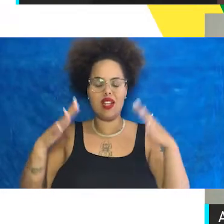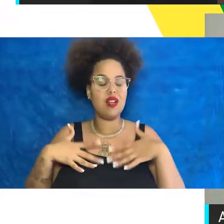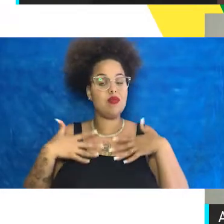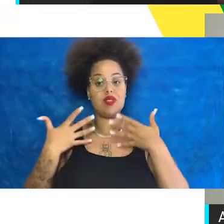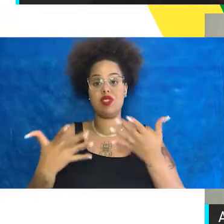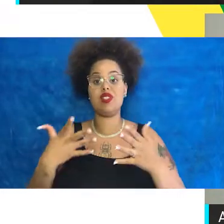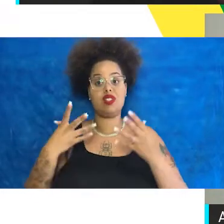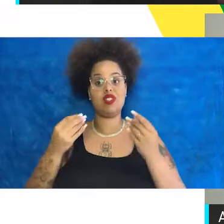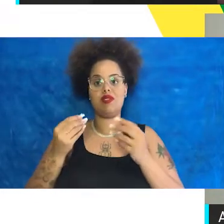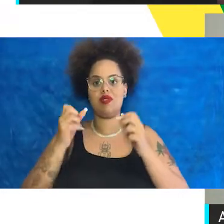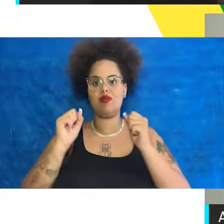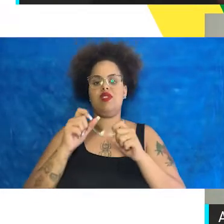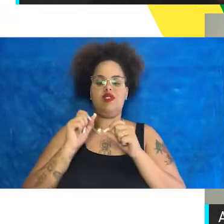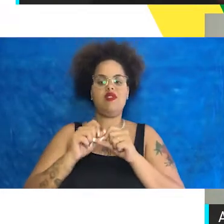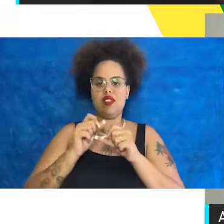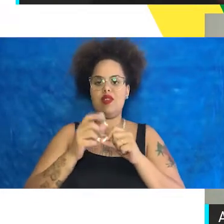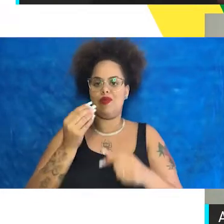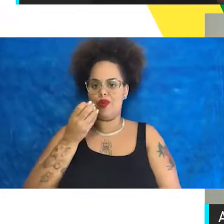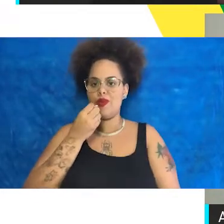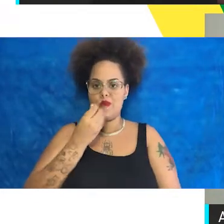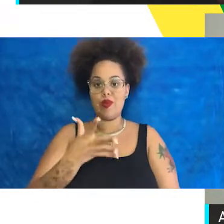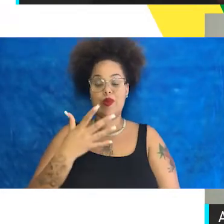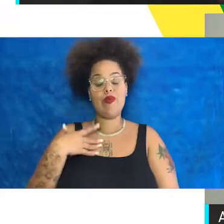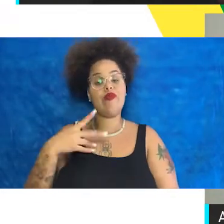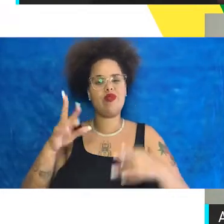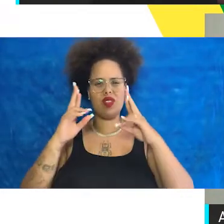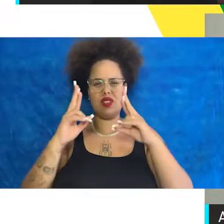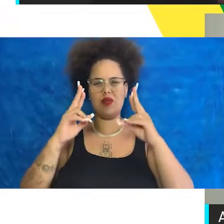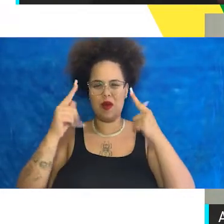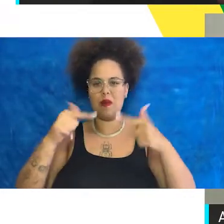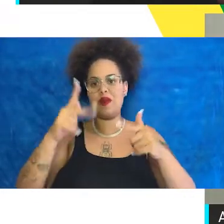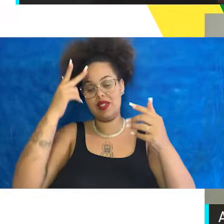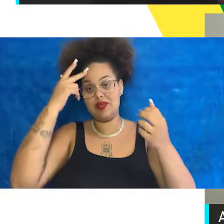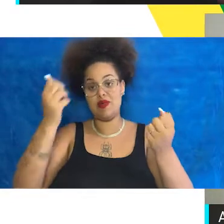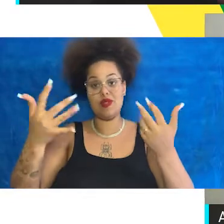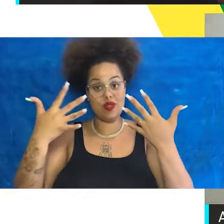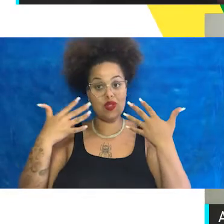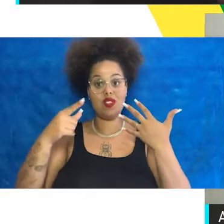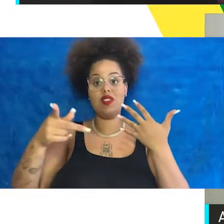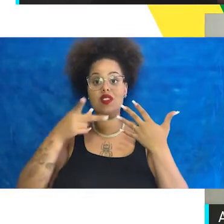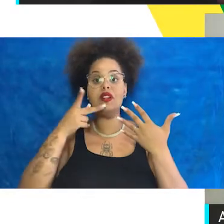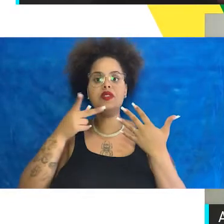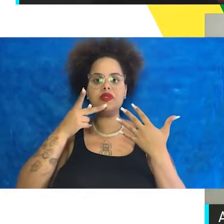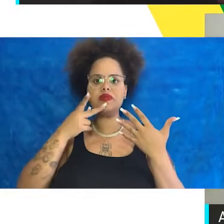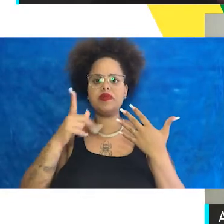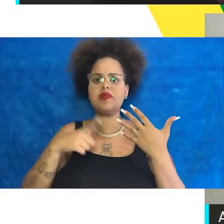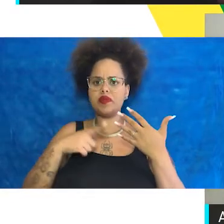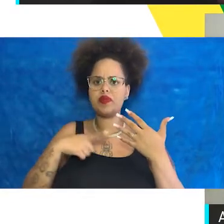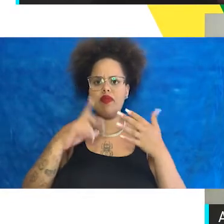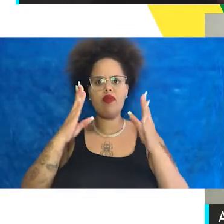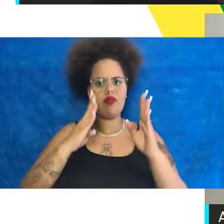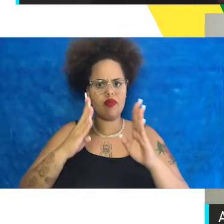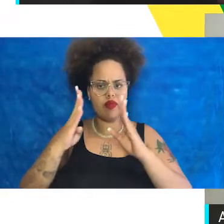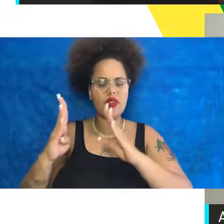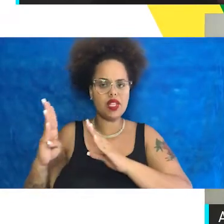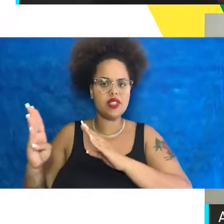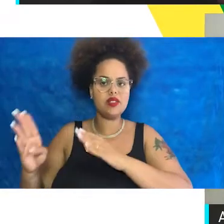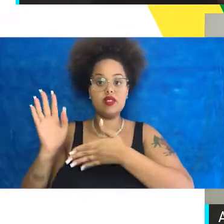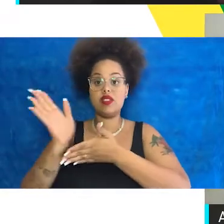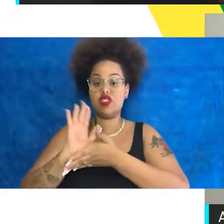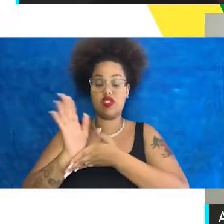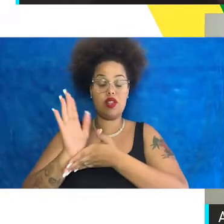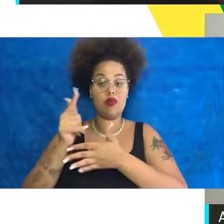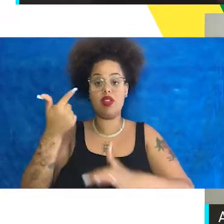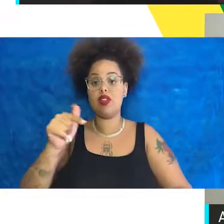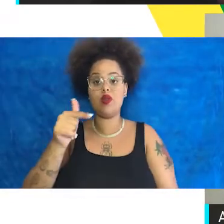apaixonante demais. Poder fazer isso é muito bom. E eu espero que venha mais pessoas. E é o que você falou, tem partes do cinema que